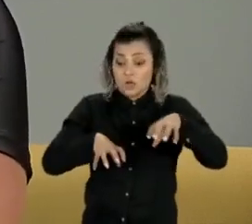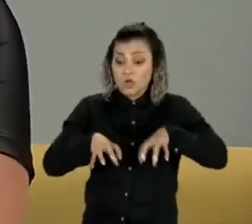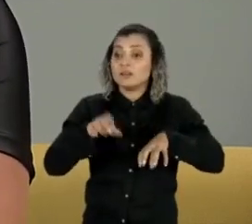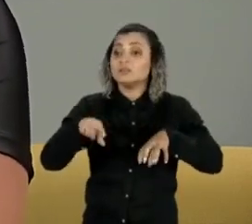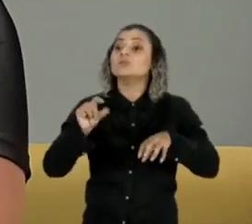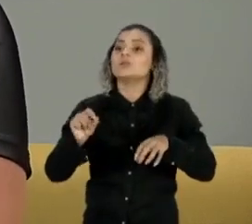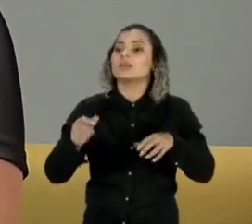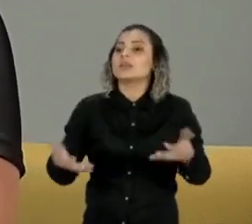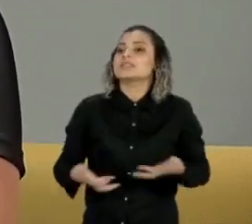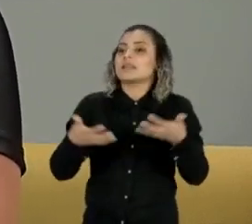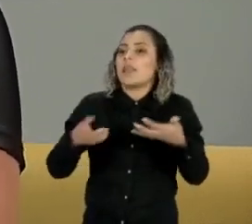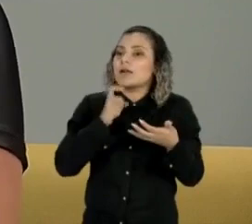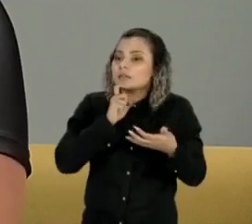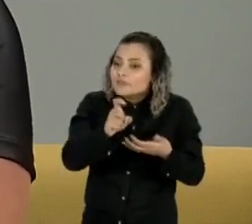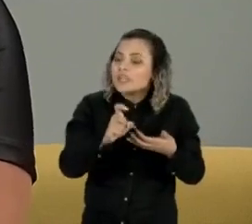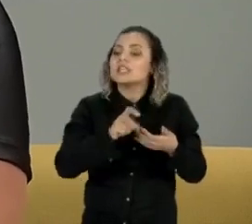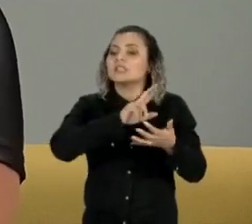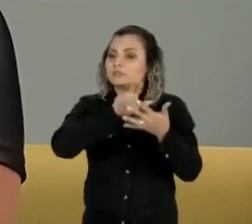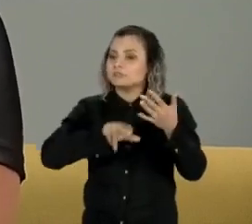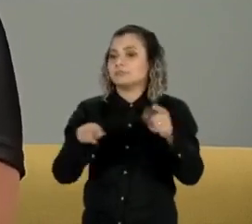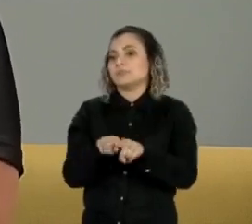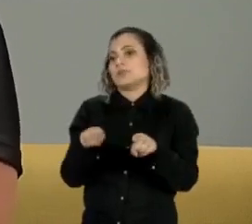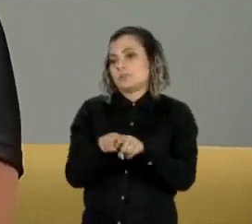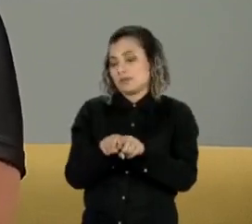bastante vegetais, e